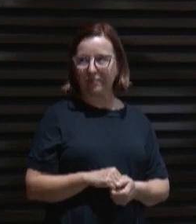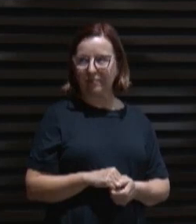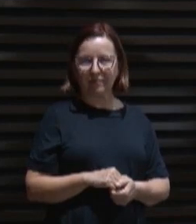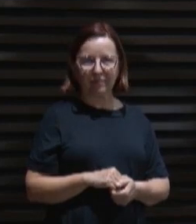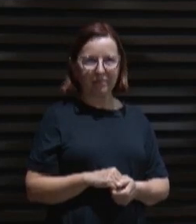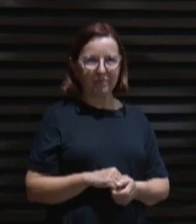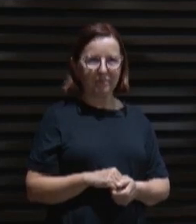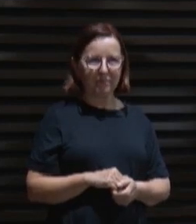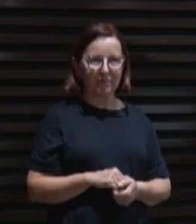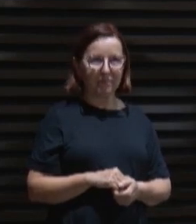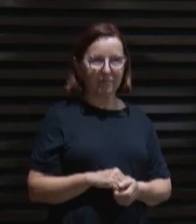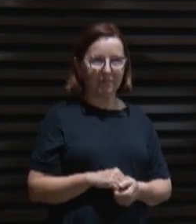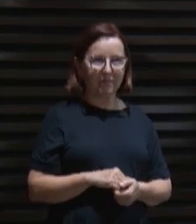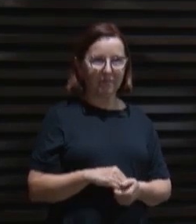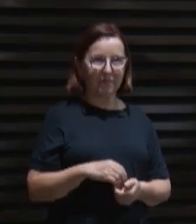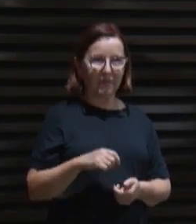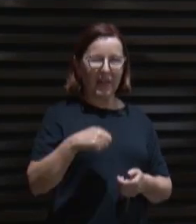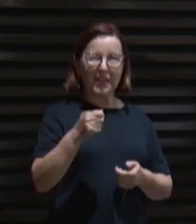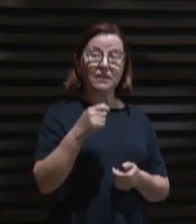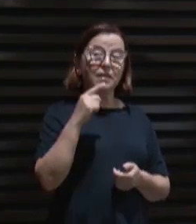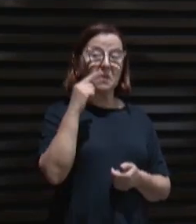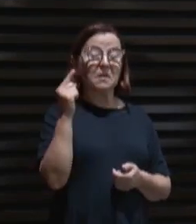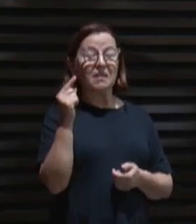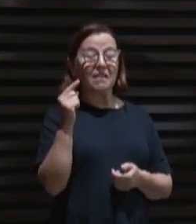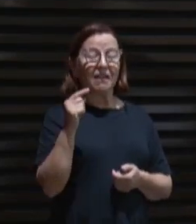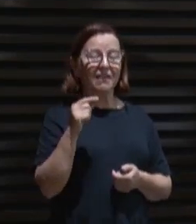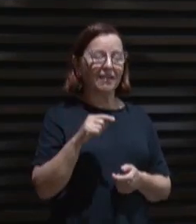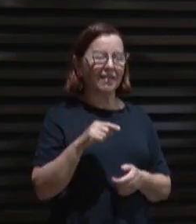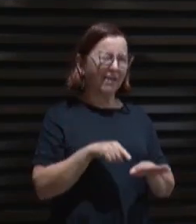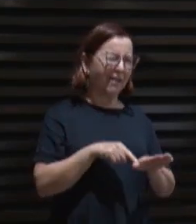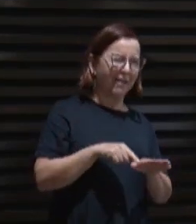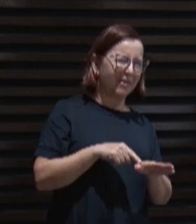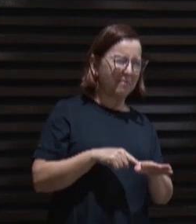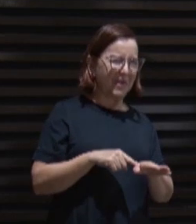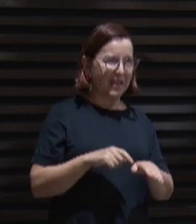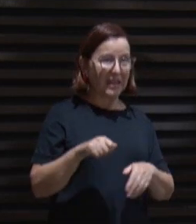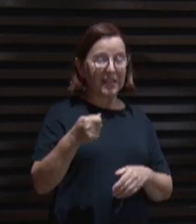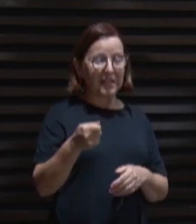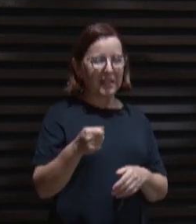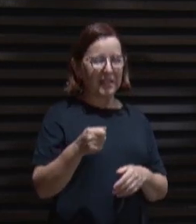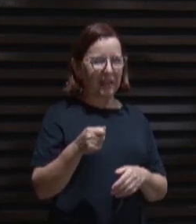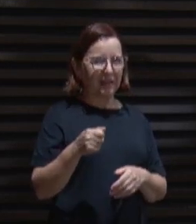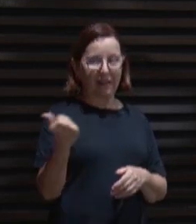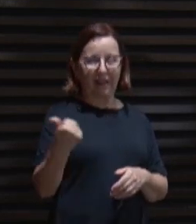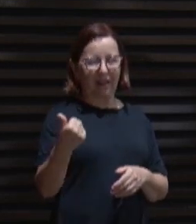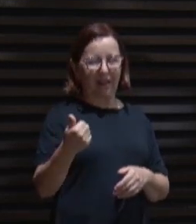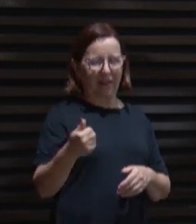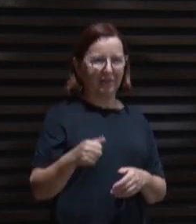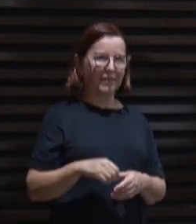Acena com os olhos, arranha com os pés e faz sinais com os dedos. No